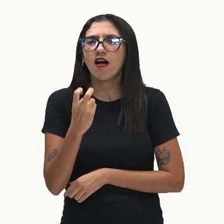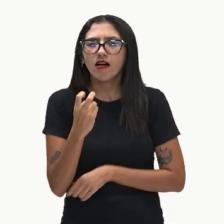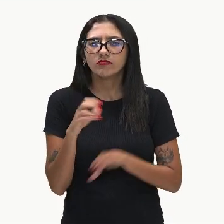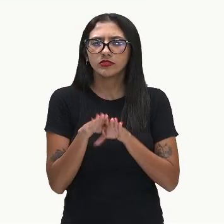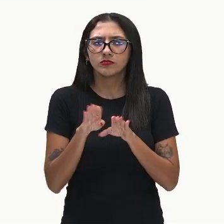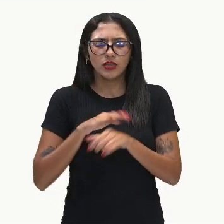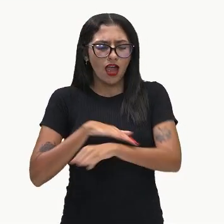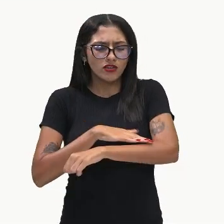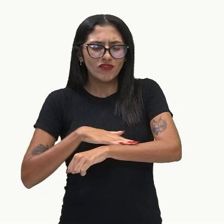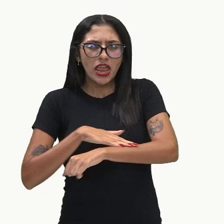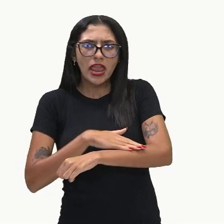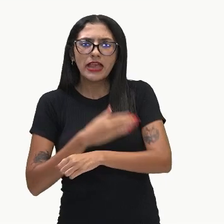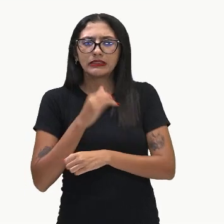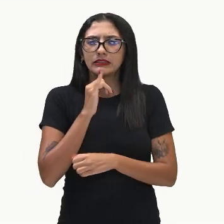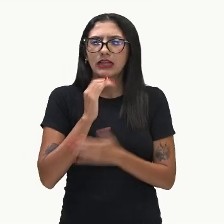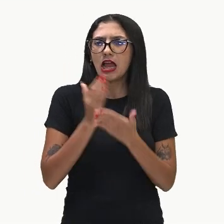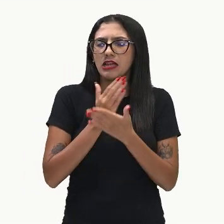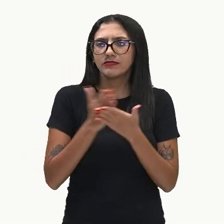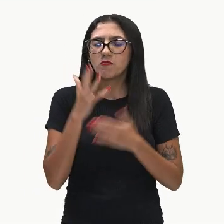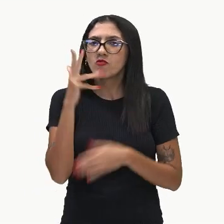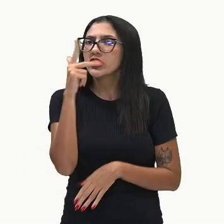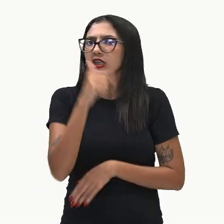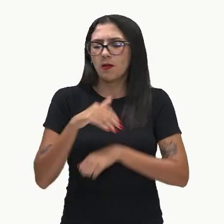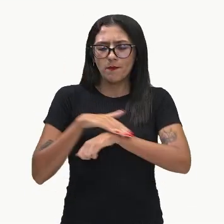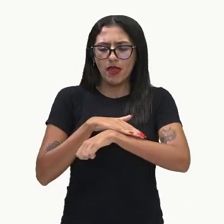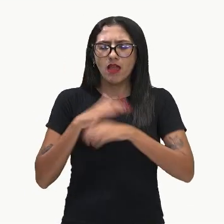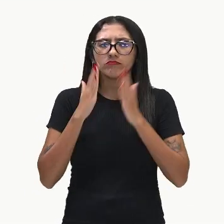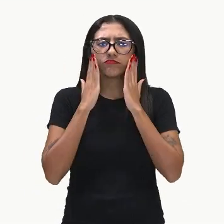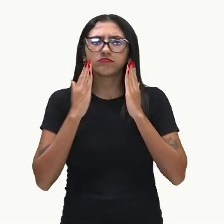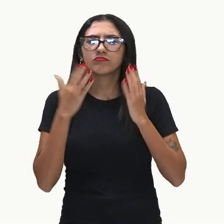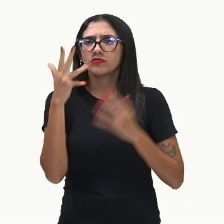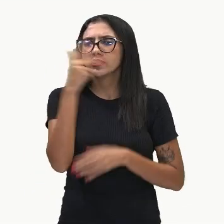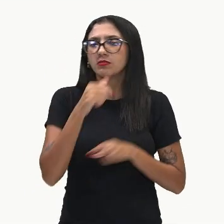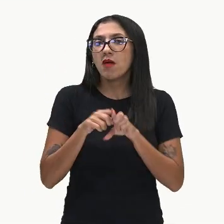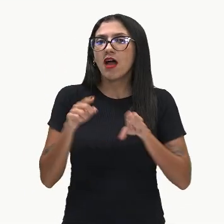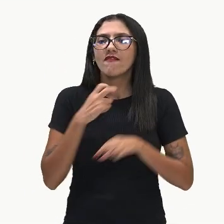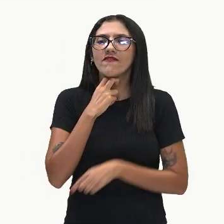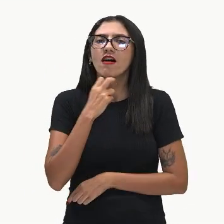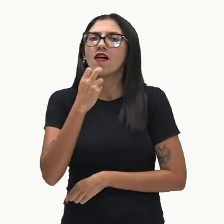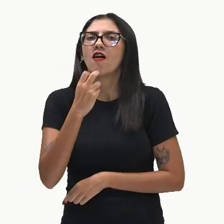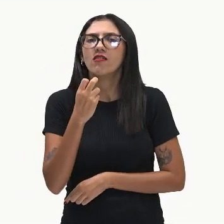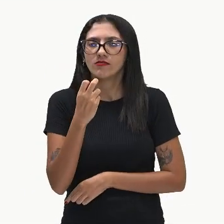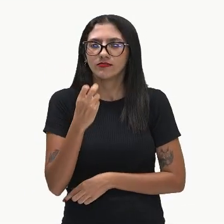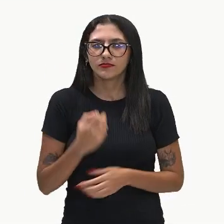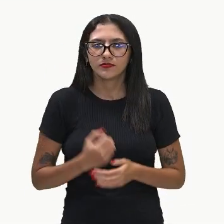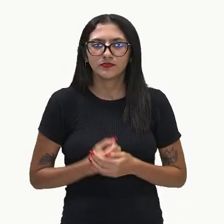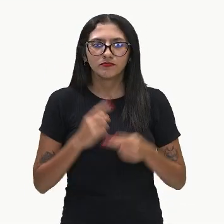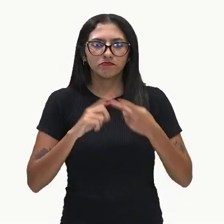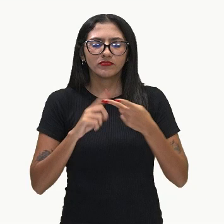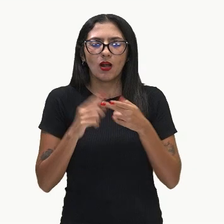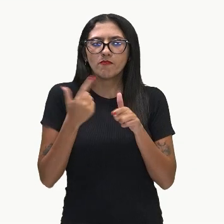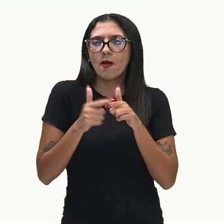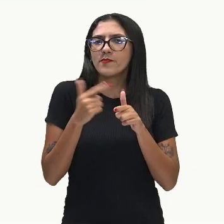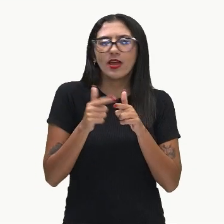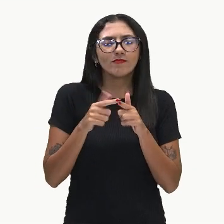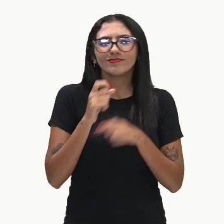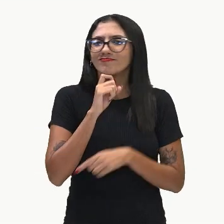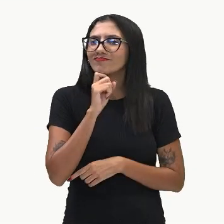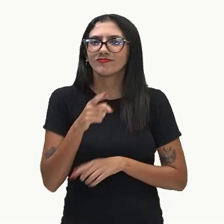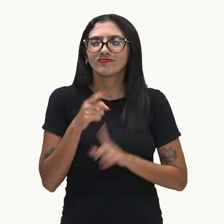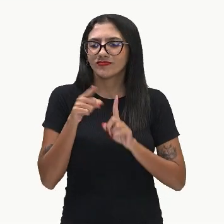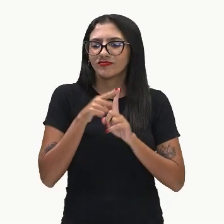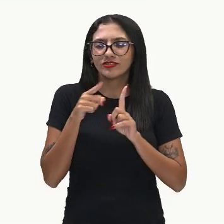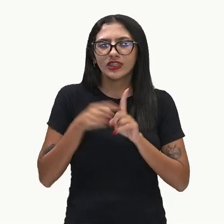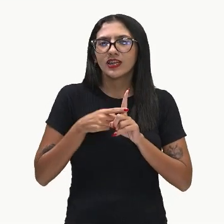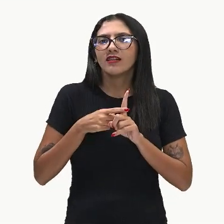fica bonita, mas, olha aí, ó, voz grossa, infertilidade, né? Que vai vai